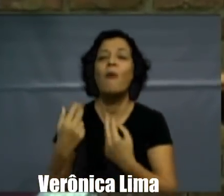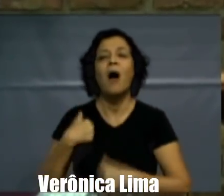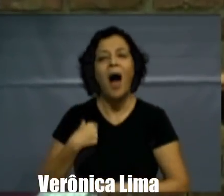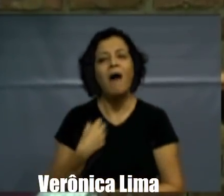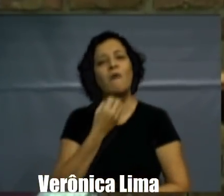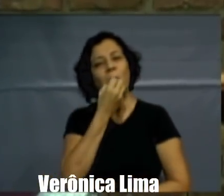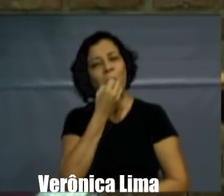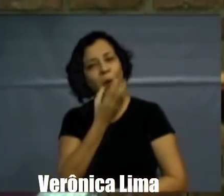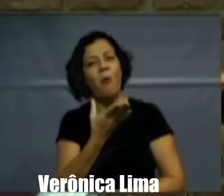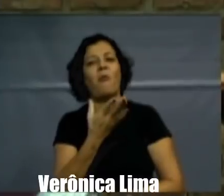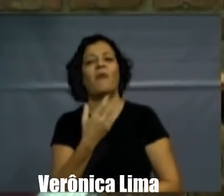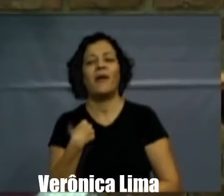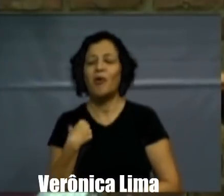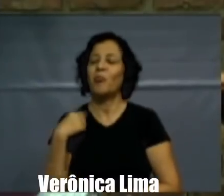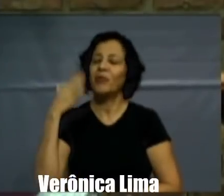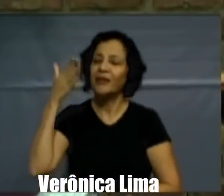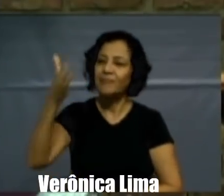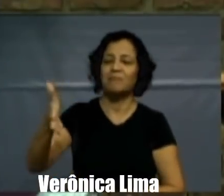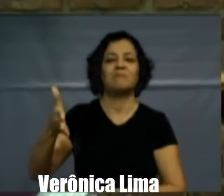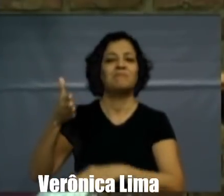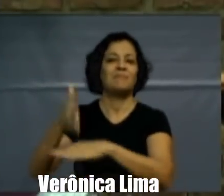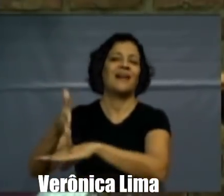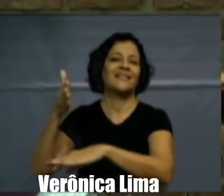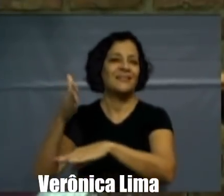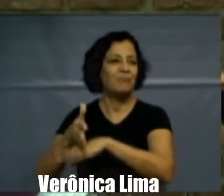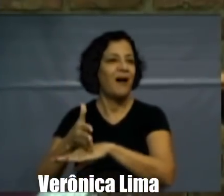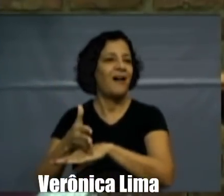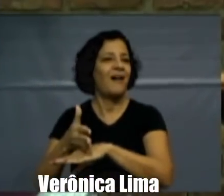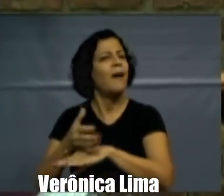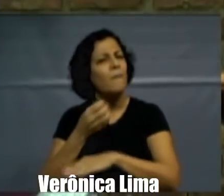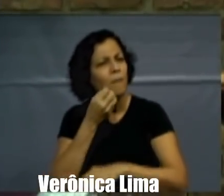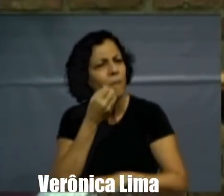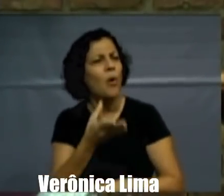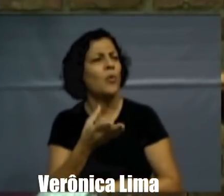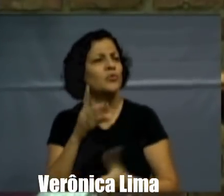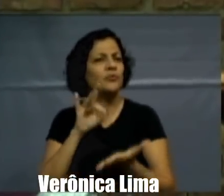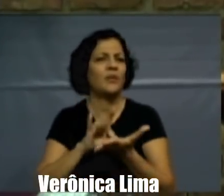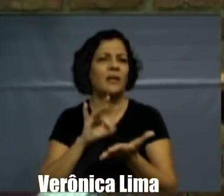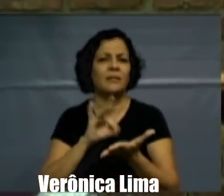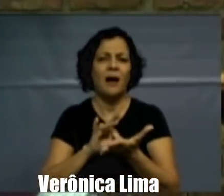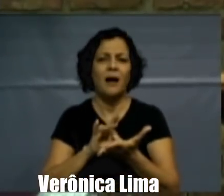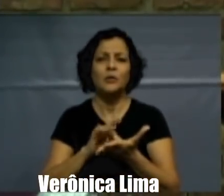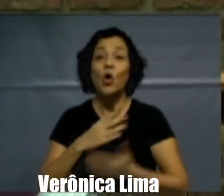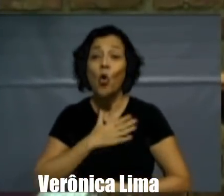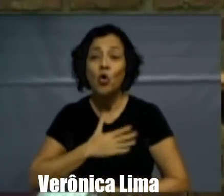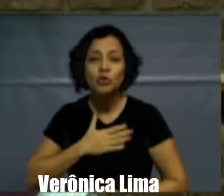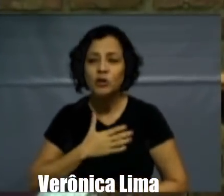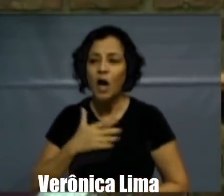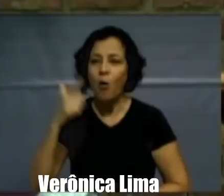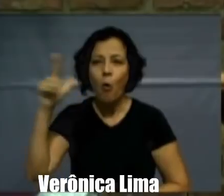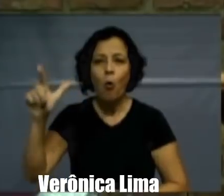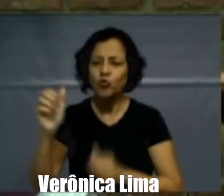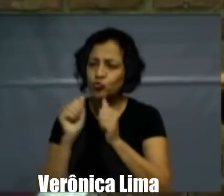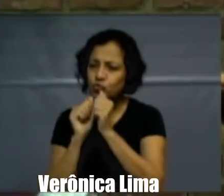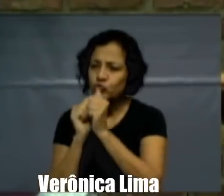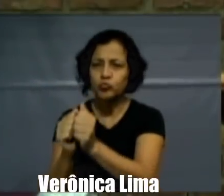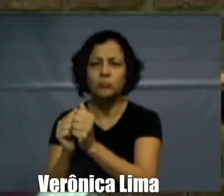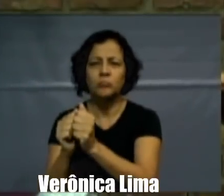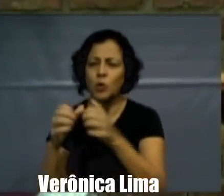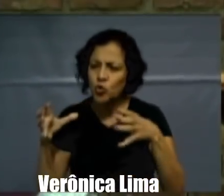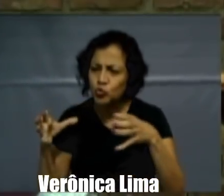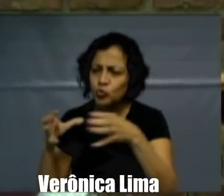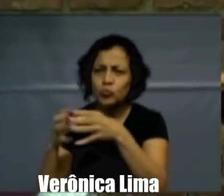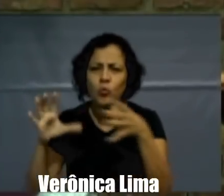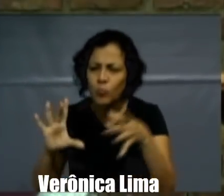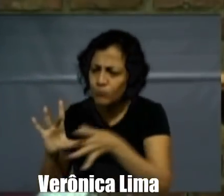valeu muito a pena. Vale a pena, meus irmãos, estar com o outro, gostar do outro, estar no movimento de unificação